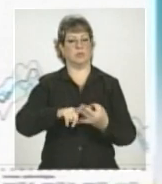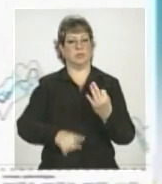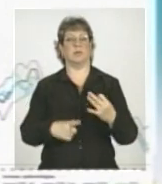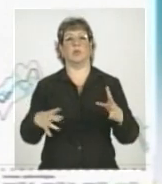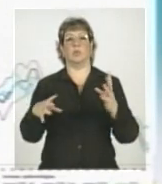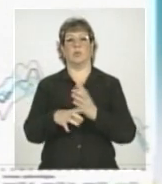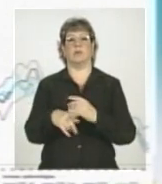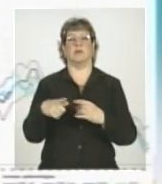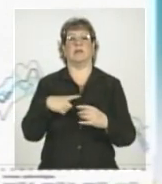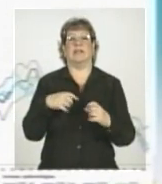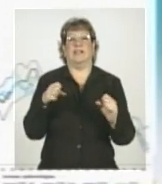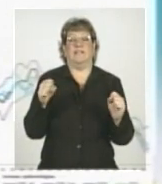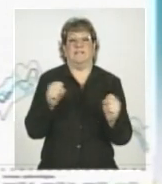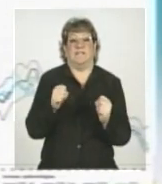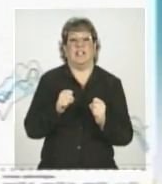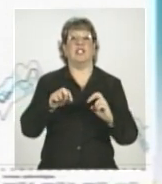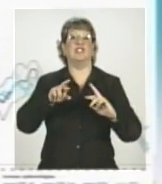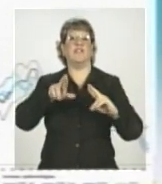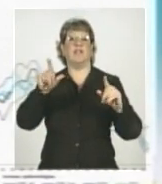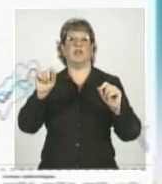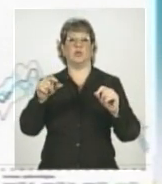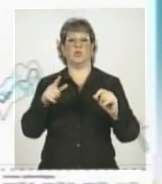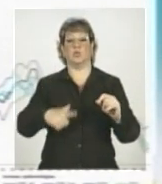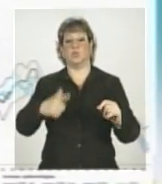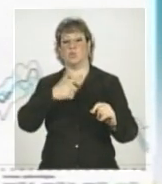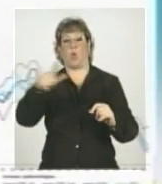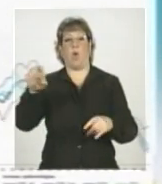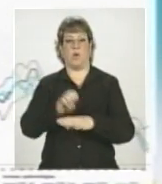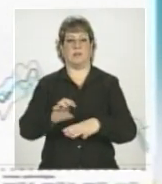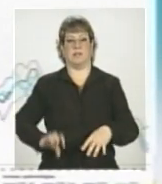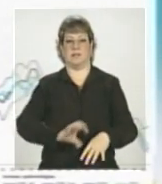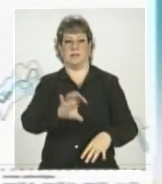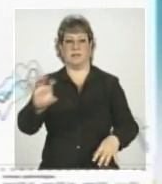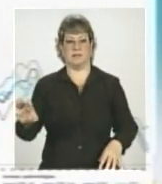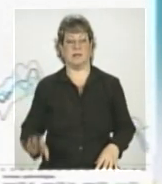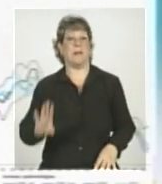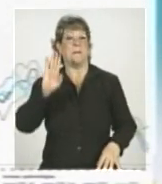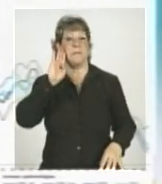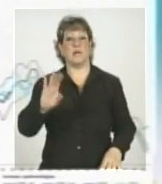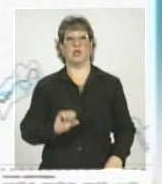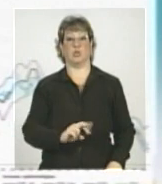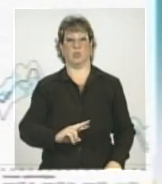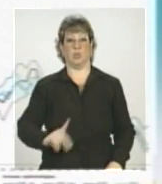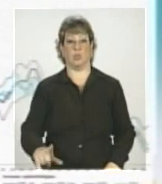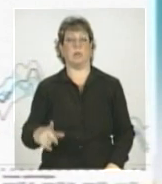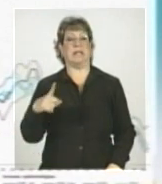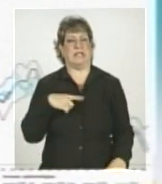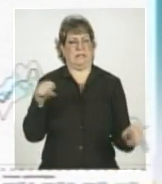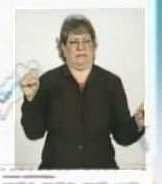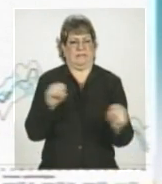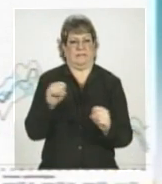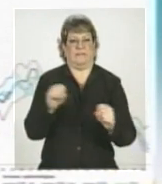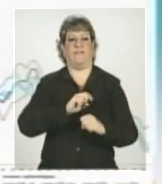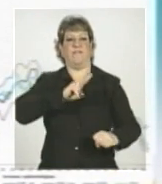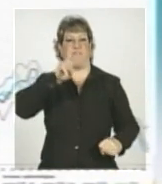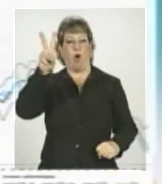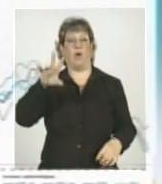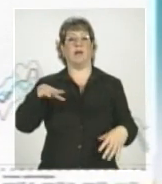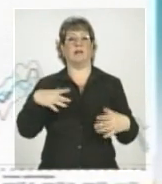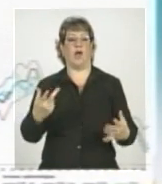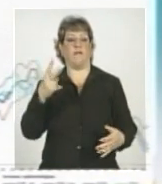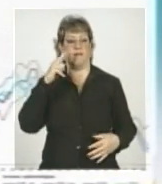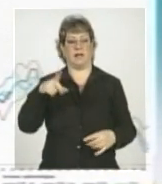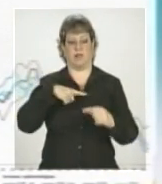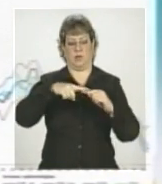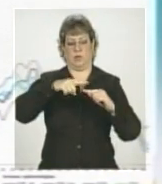marcado, é diferente dos dois gráficos de baixo, Sul e Sudeste, principalmente o Sul, que tem um inverno bem marcado, aí a gente vê quase que